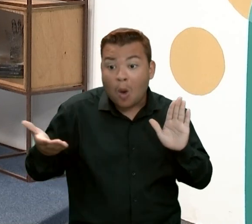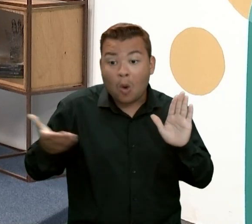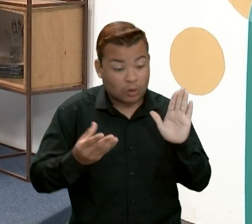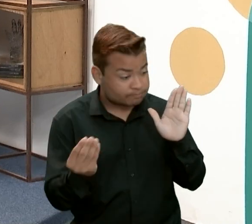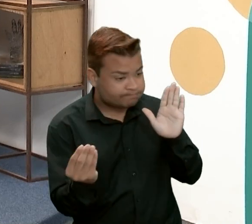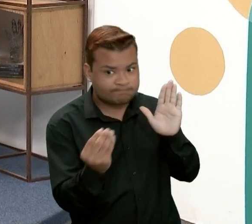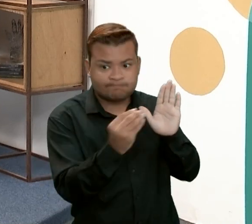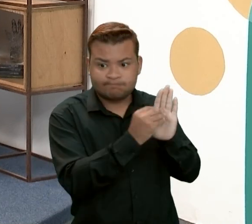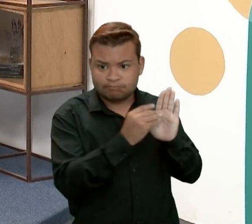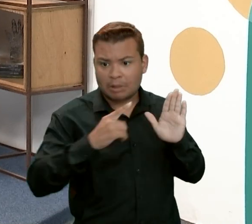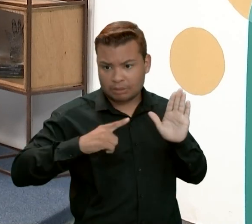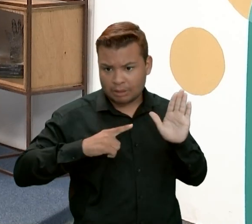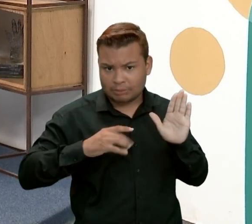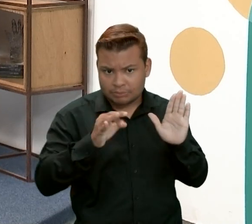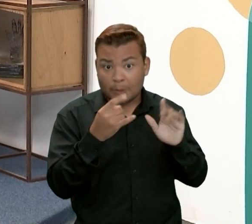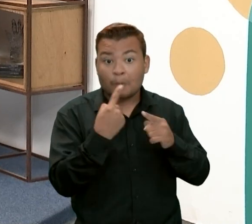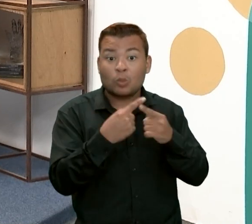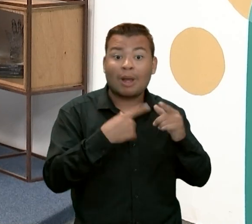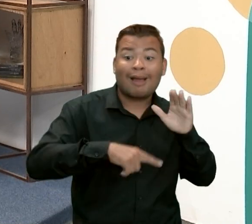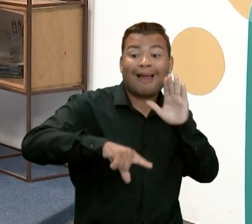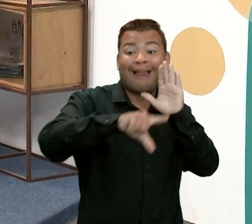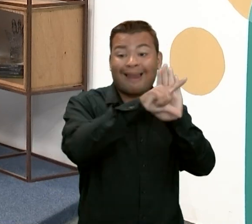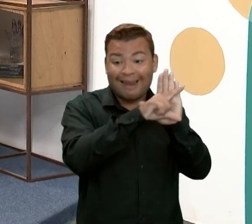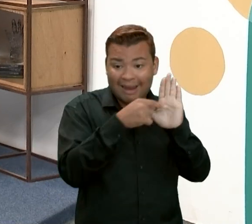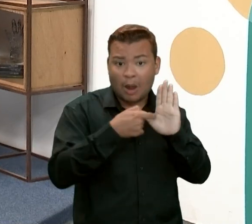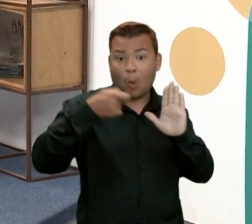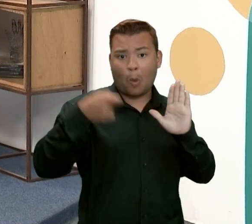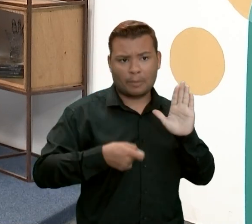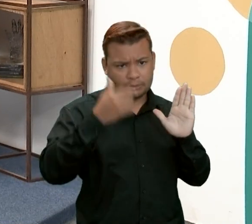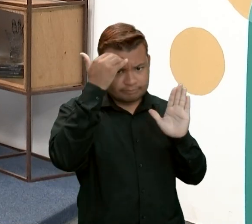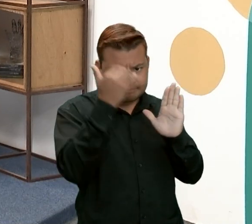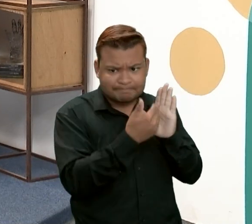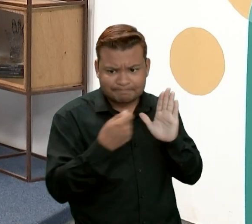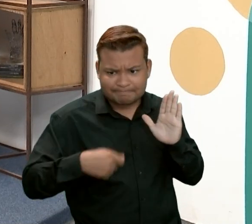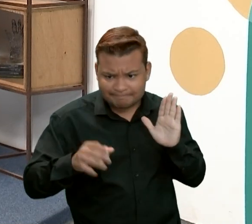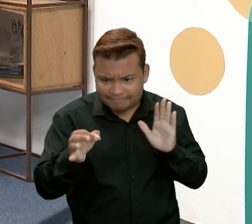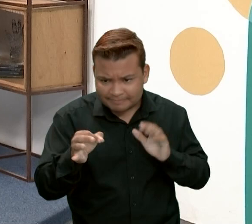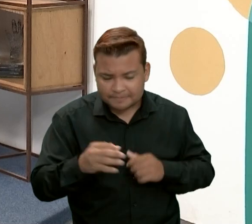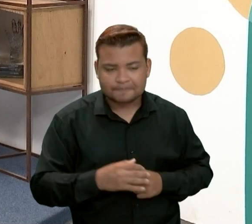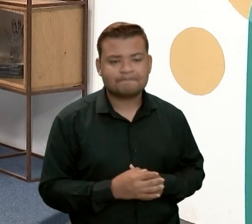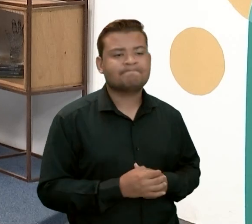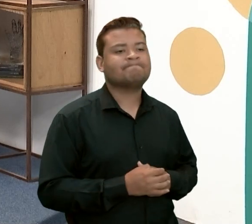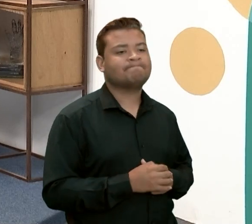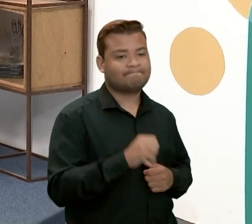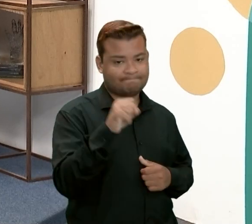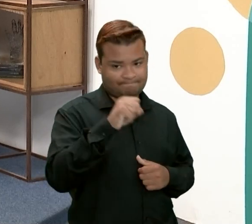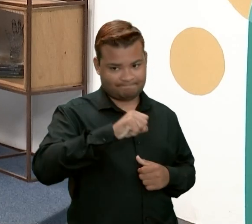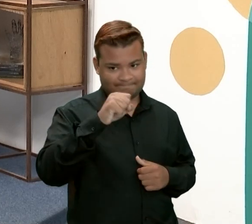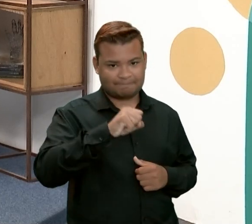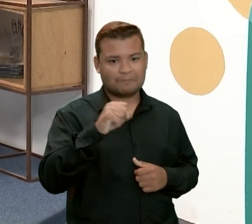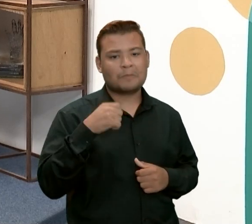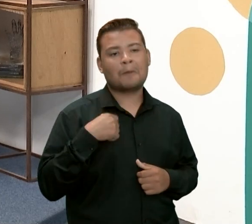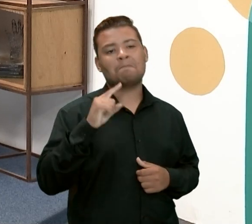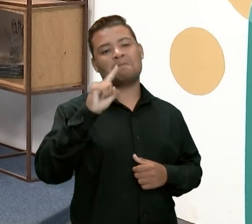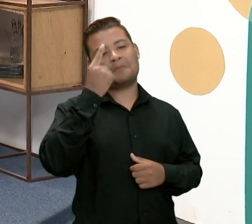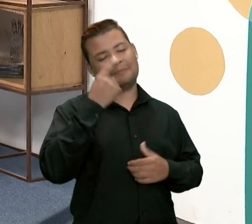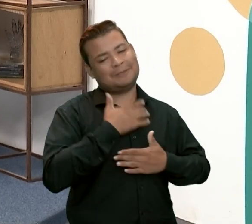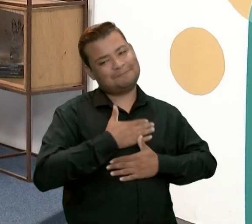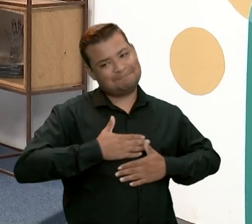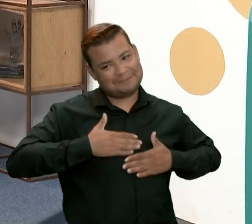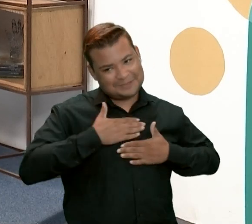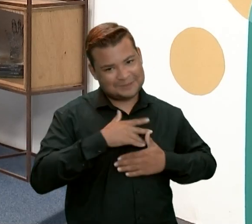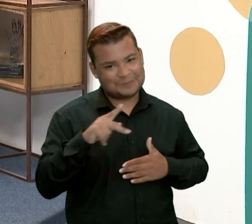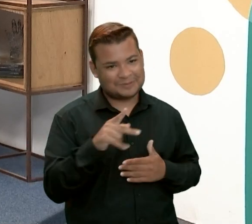tornou uma nova legislação em que é obrigado ter, professora? Isso, com certeza. Vou falar primeiro, muito prazer, professora